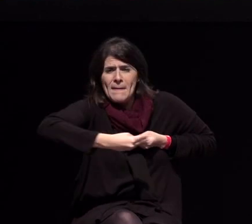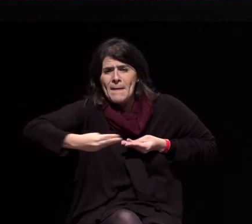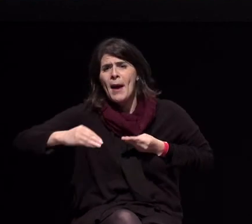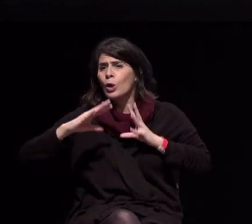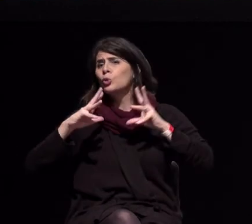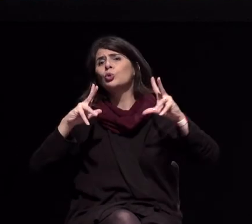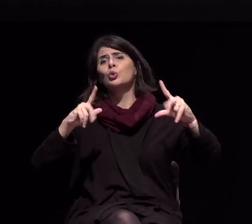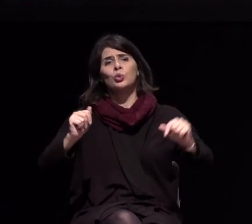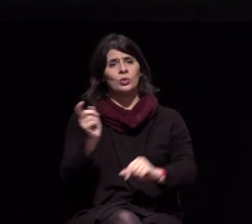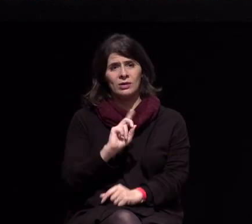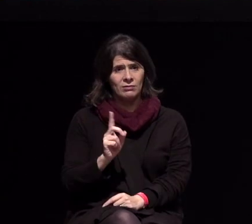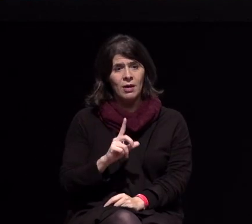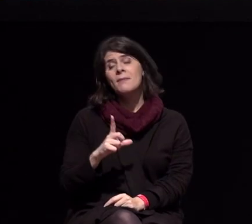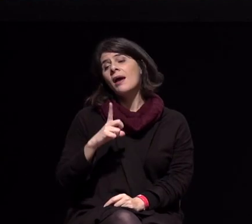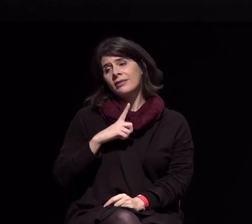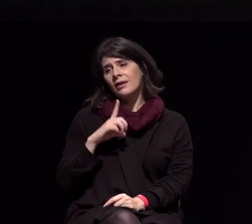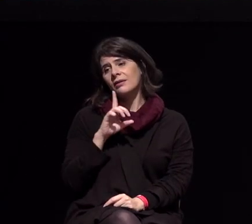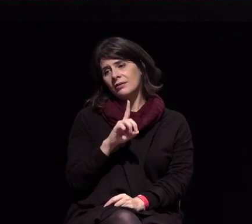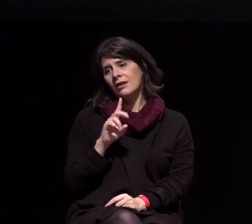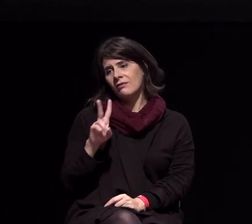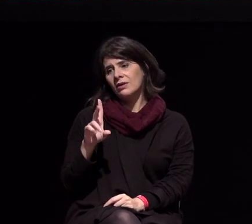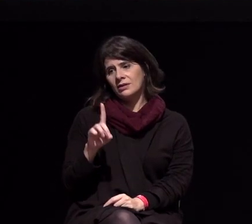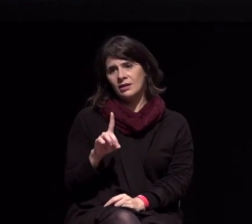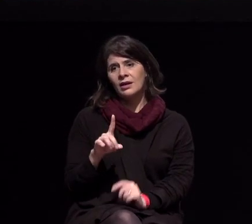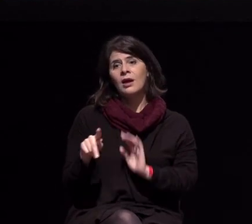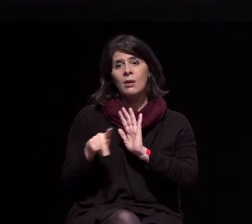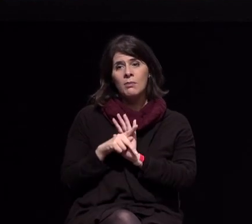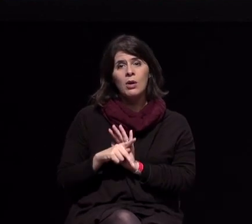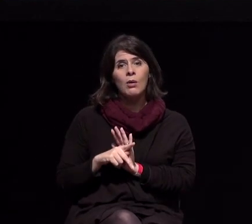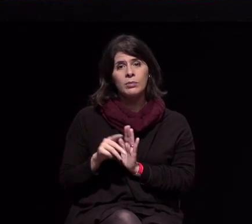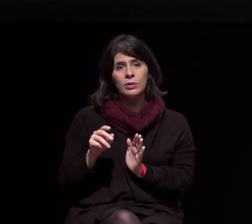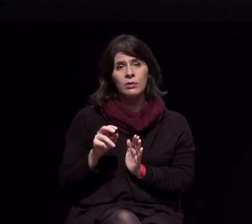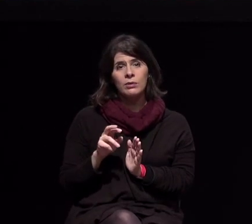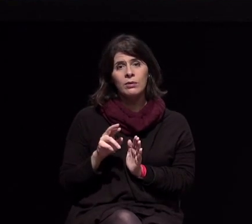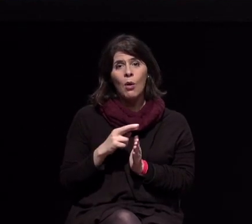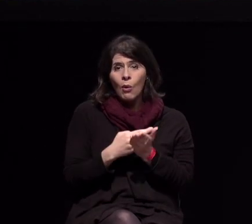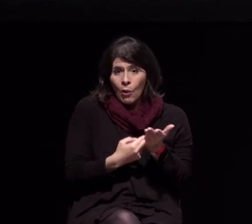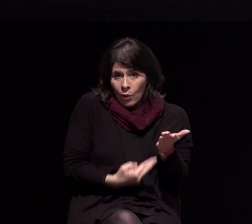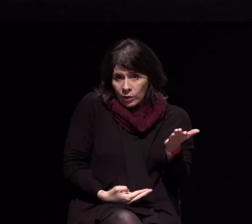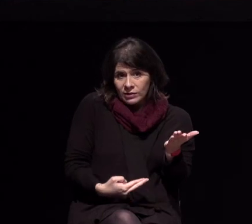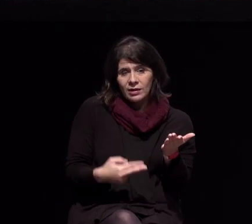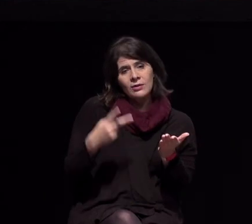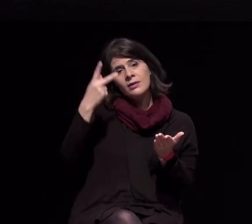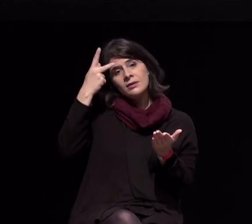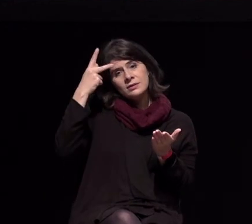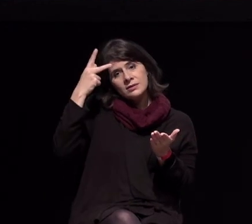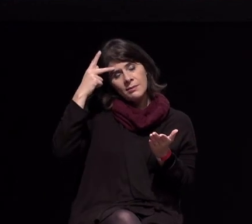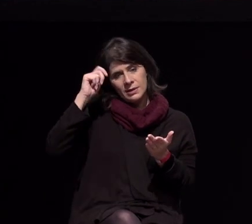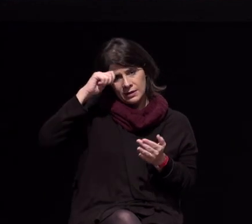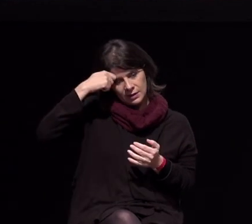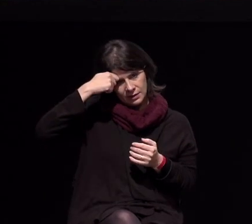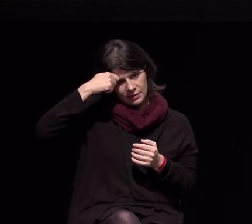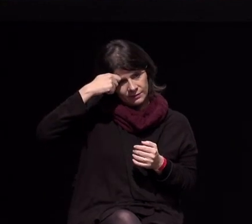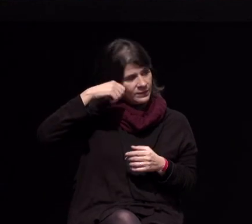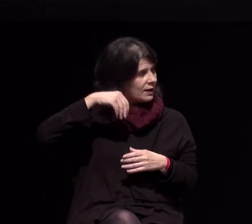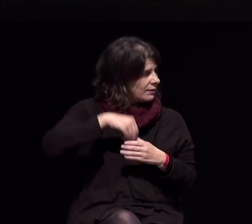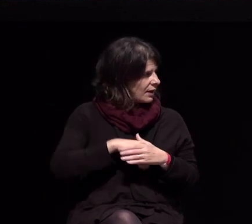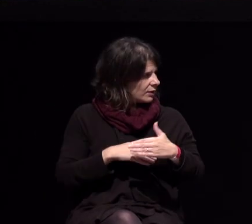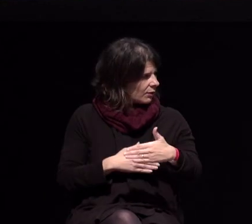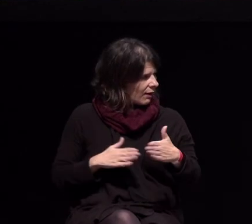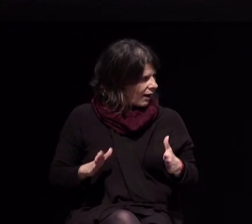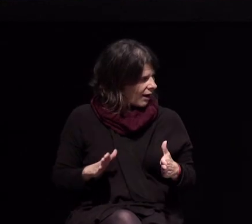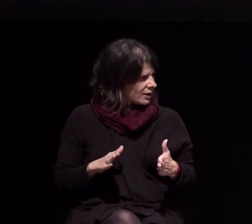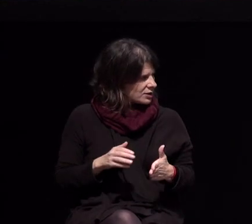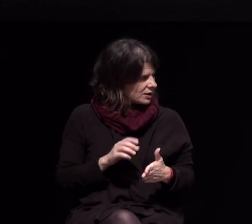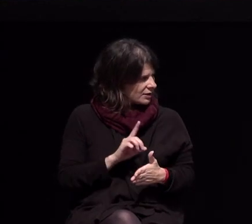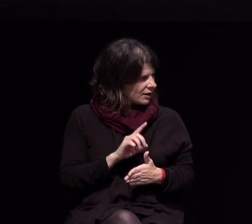trouxe aqui o DVD do primeiro roteiro do Sampa Negra. E dentro dessa caixinha do DVD